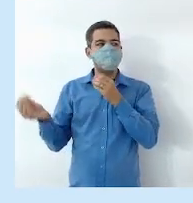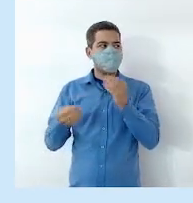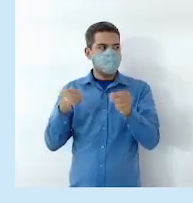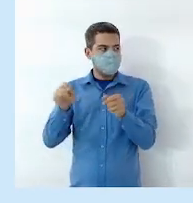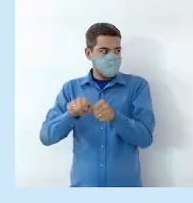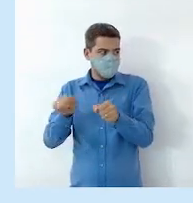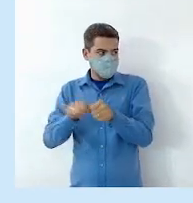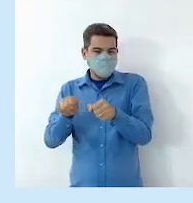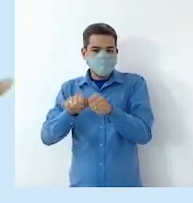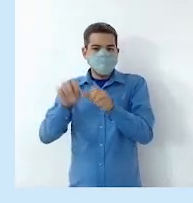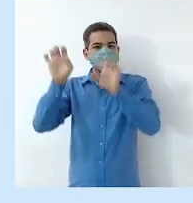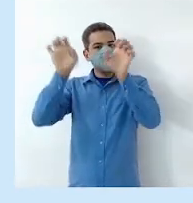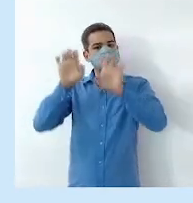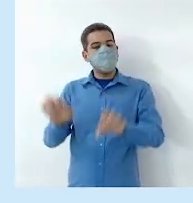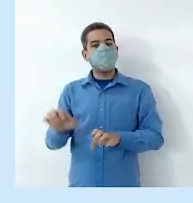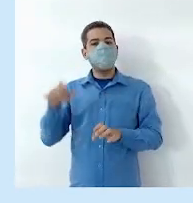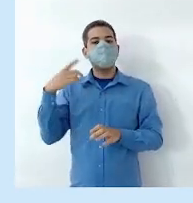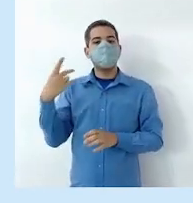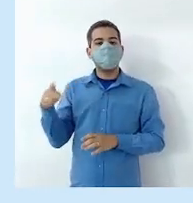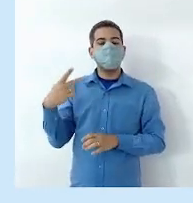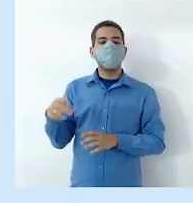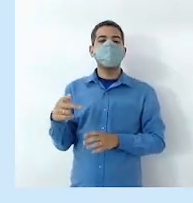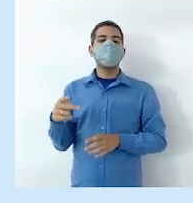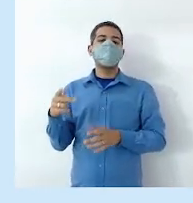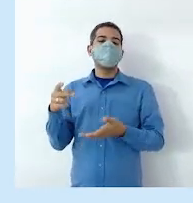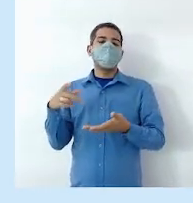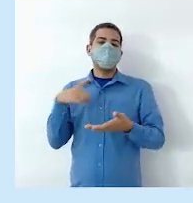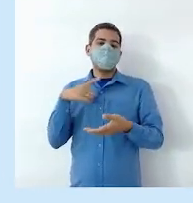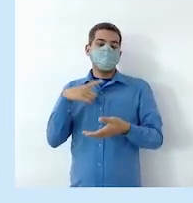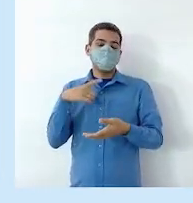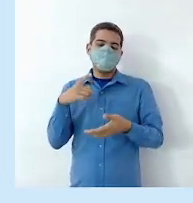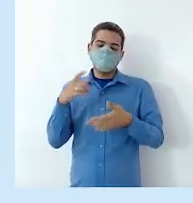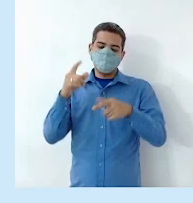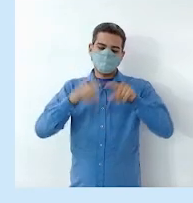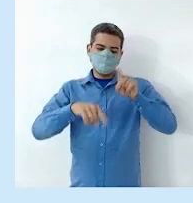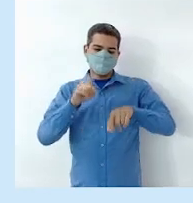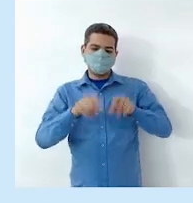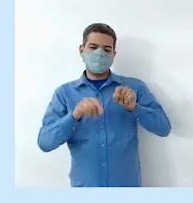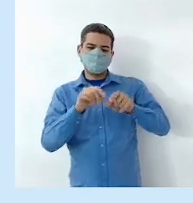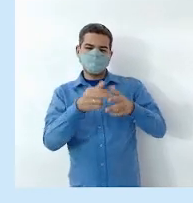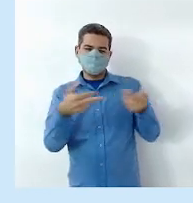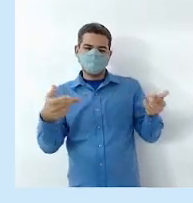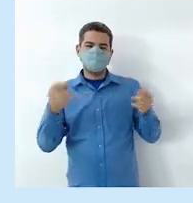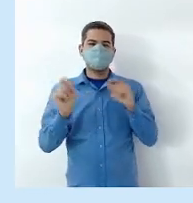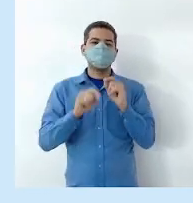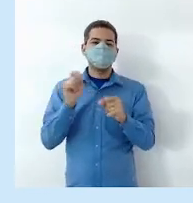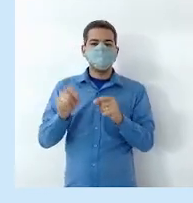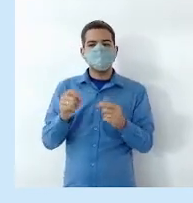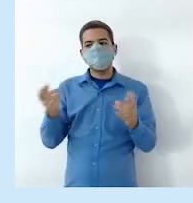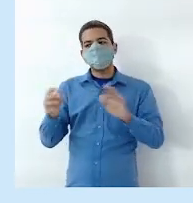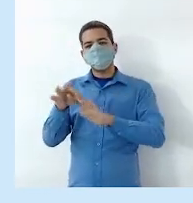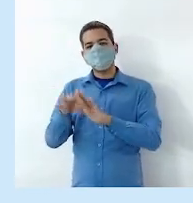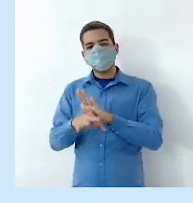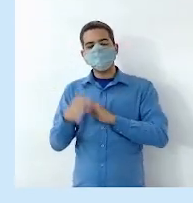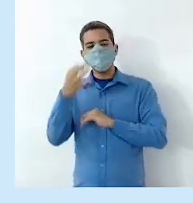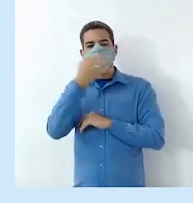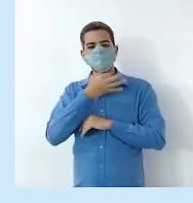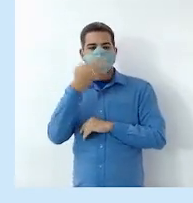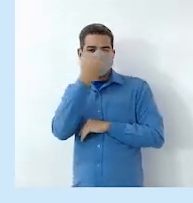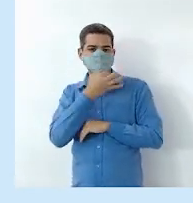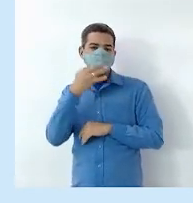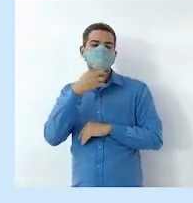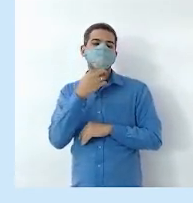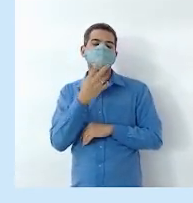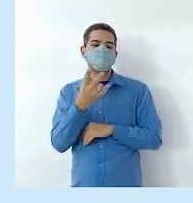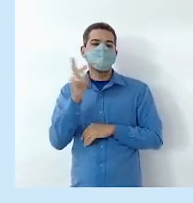se estruturam, quais são seus elementos, né? Então vamos lá. O texto narrativo é um tipo de texto que